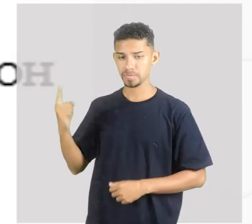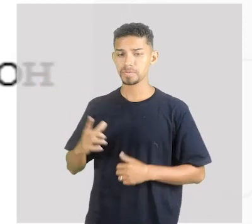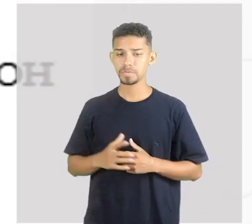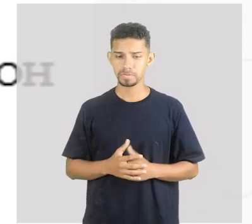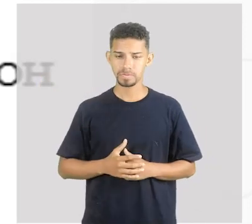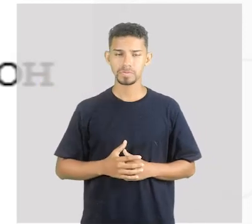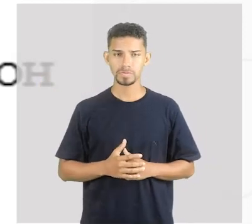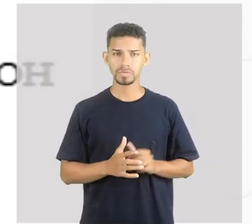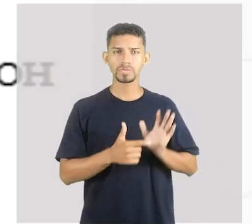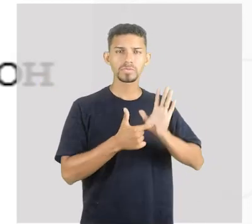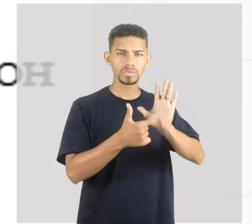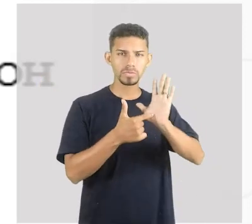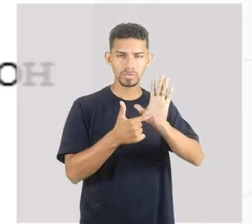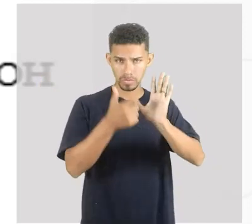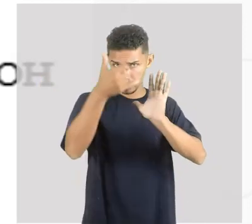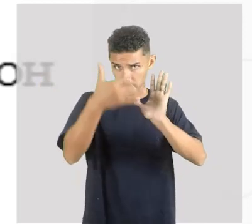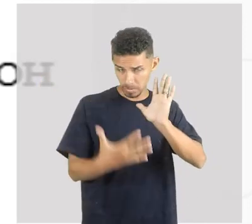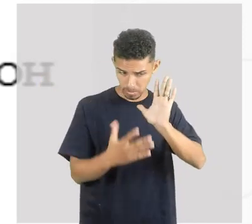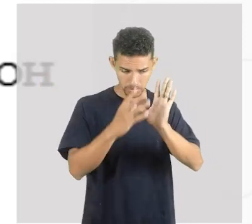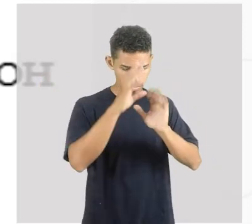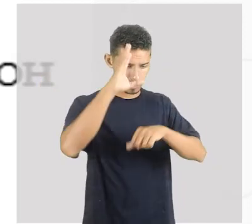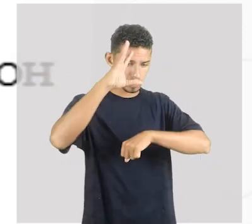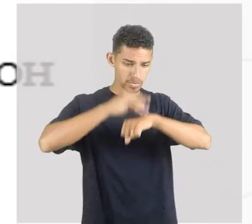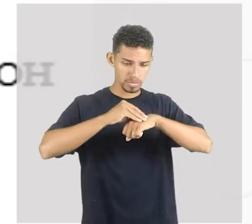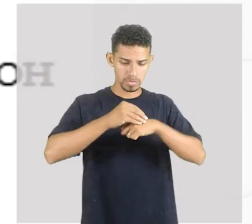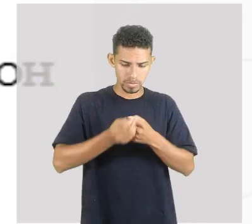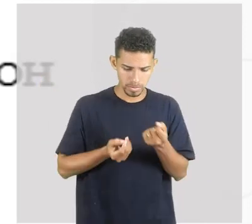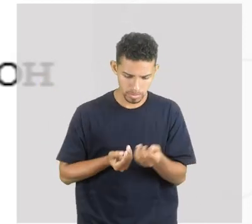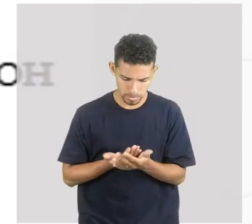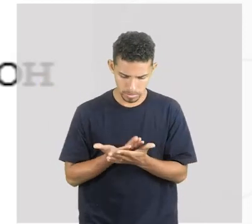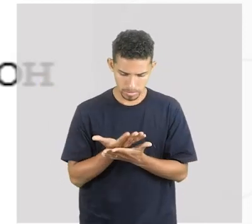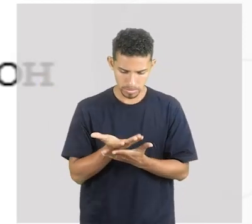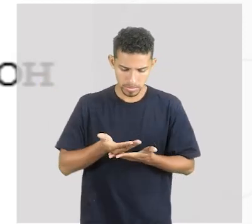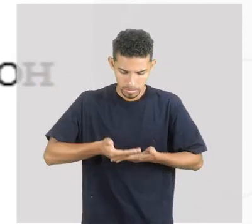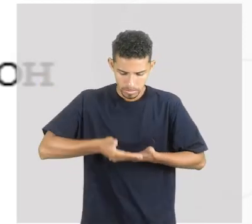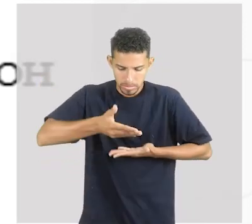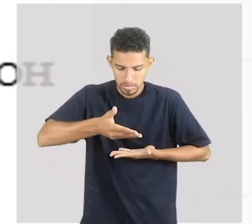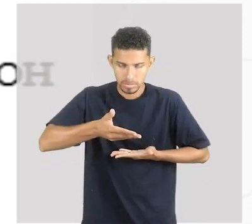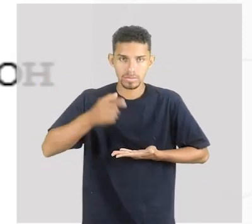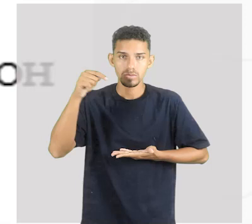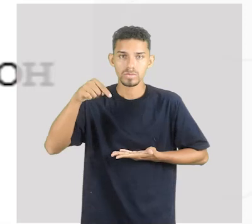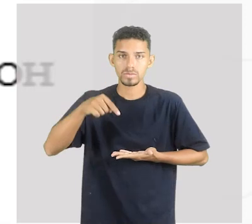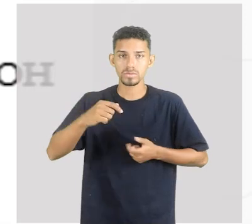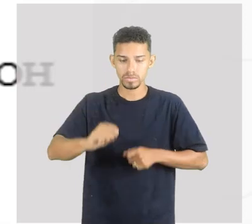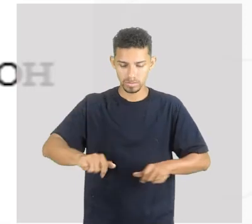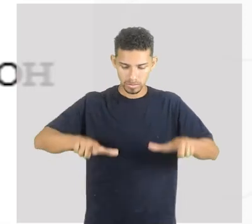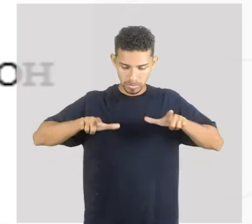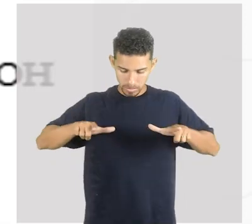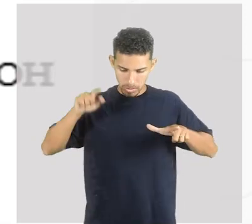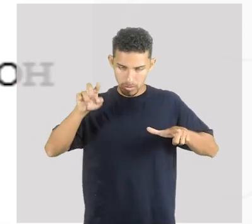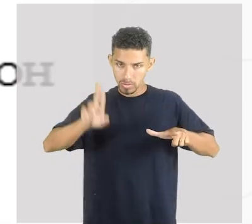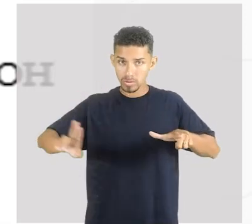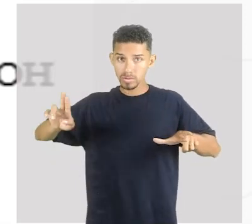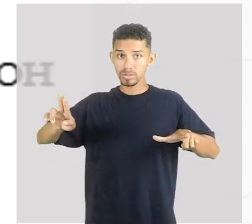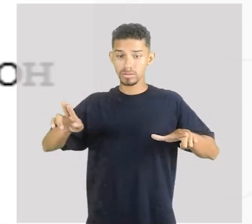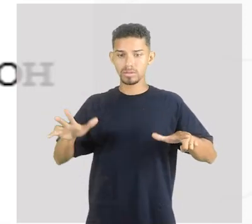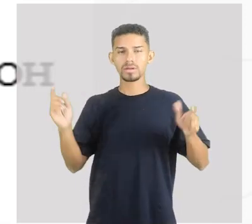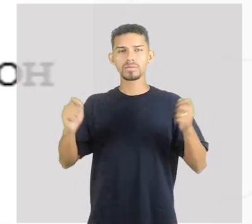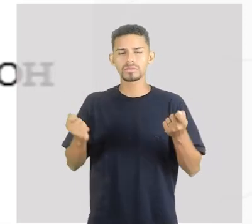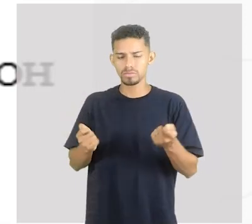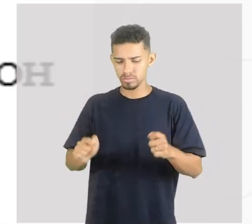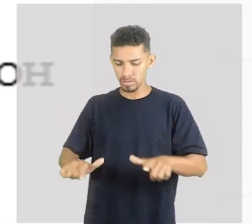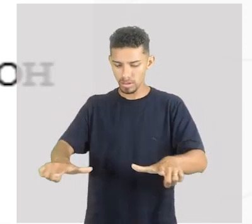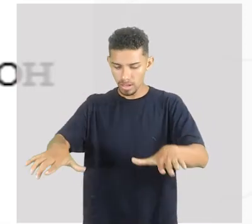Na revelação de uma fotografia analógica, ou seja, de película, uma das etapas consiste em utilizar uma solução